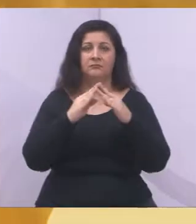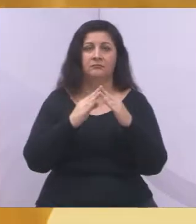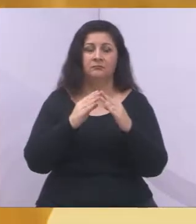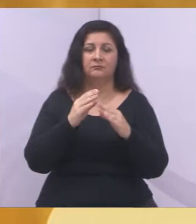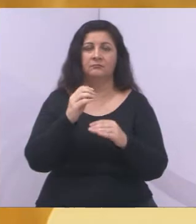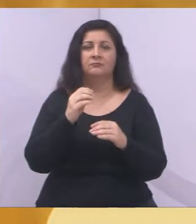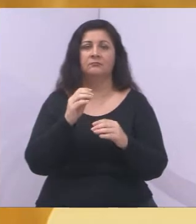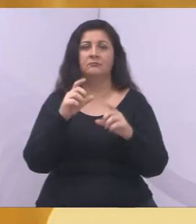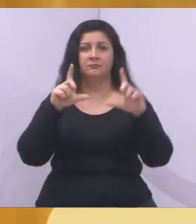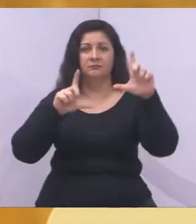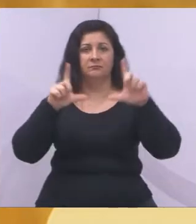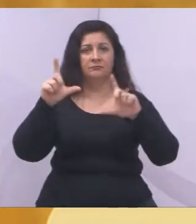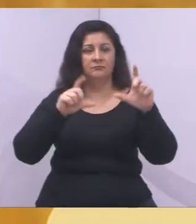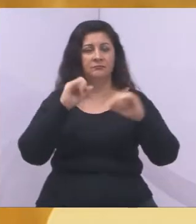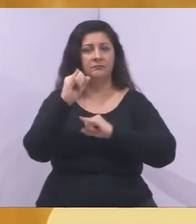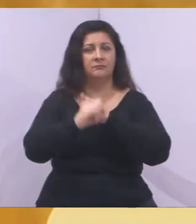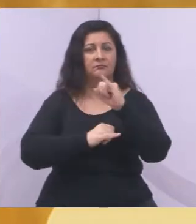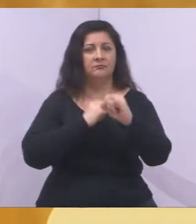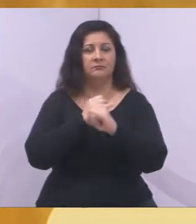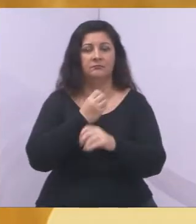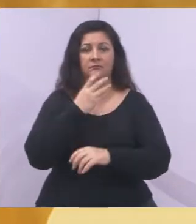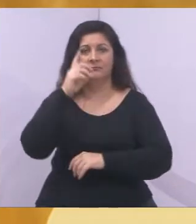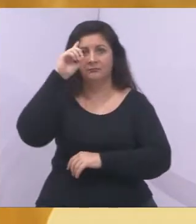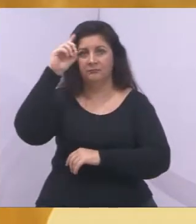internet. Meu bom dia a todos.